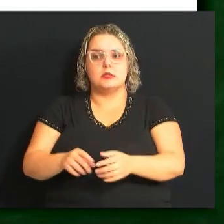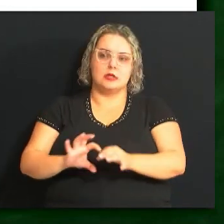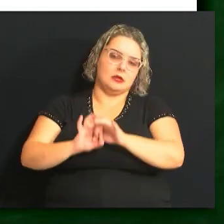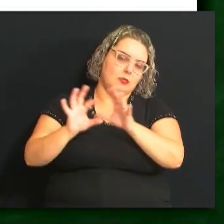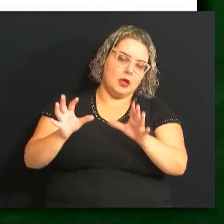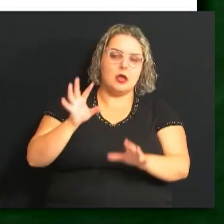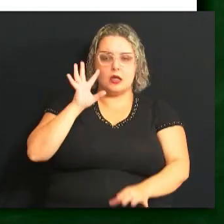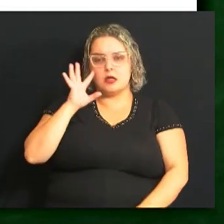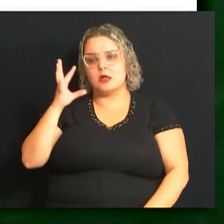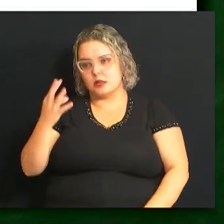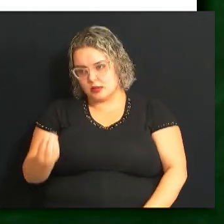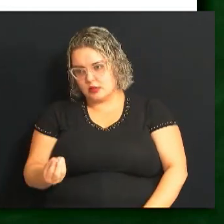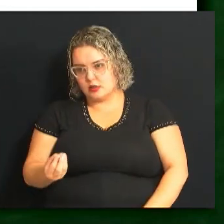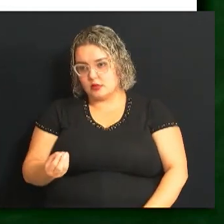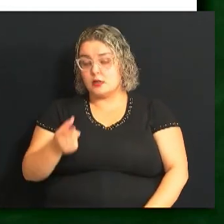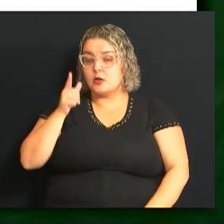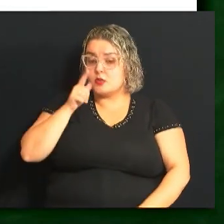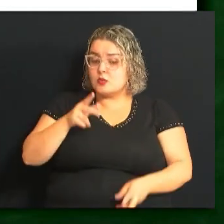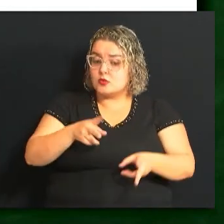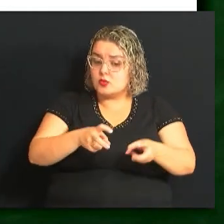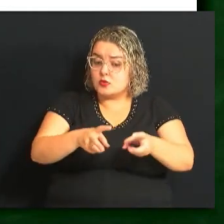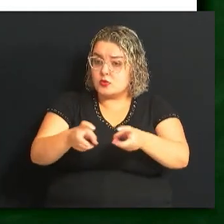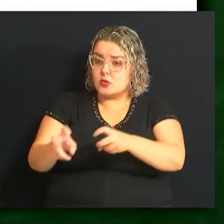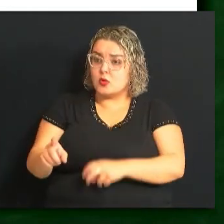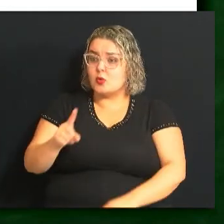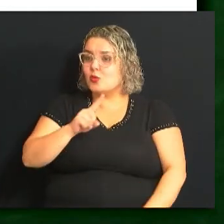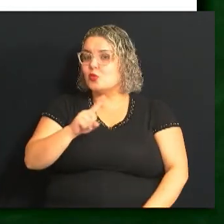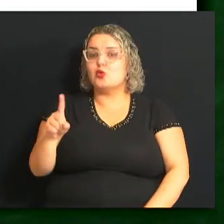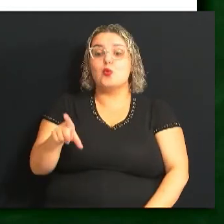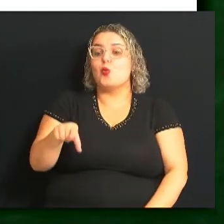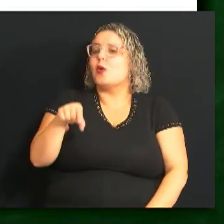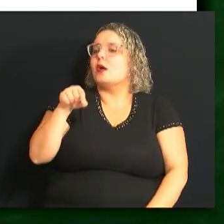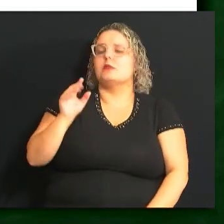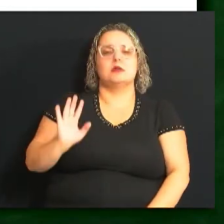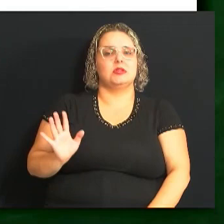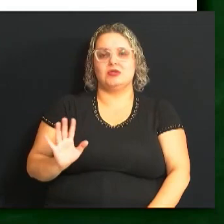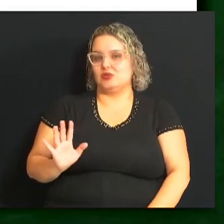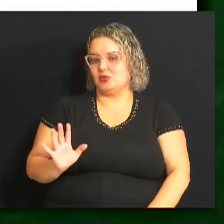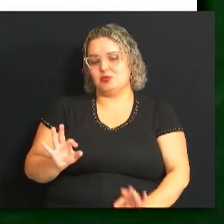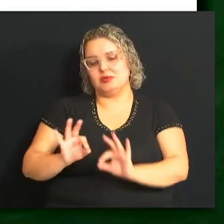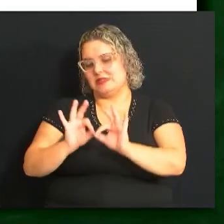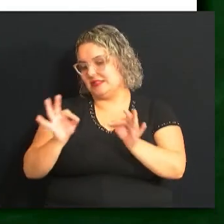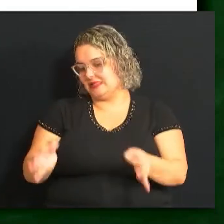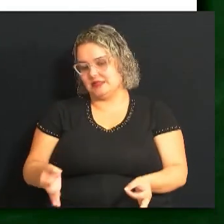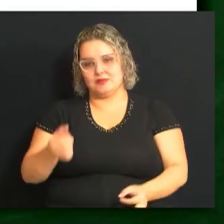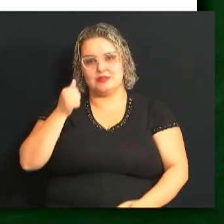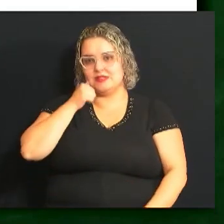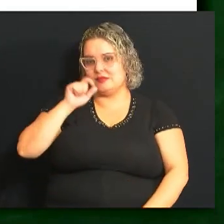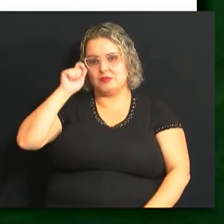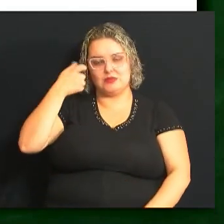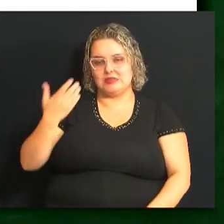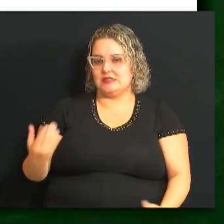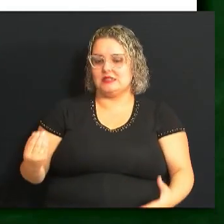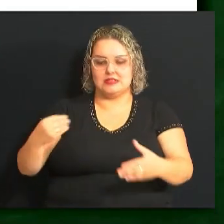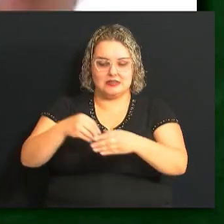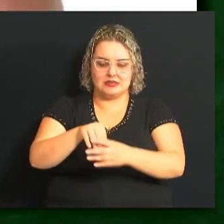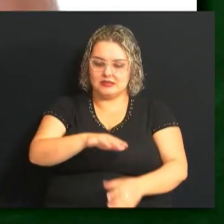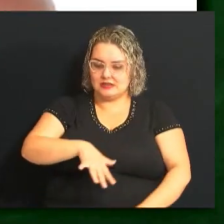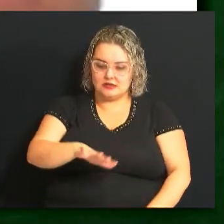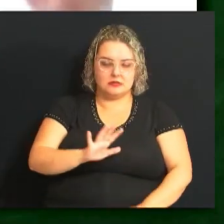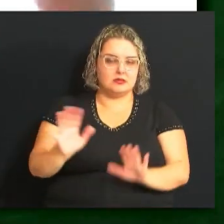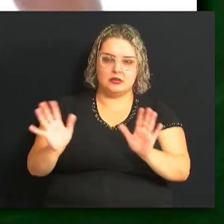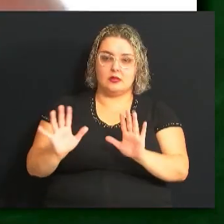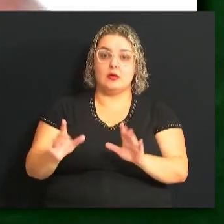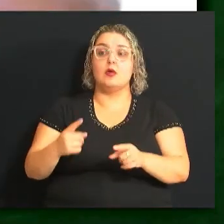ela conseguiu perceber que não é uma escolha simplesmente das mulheres negras estarem ali nesses postos. É